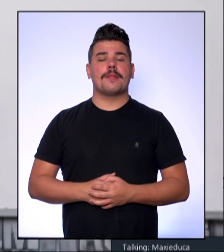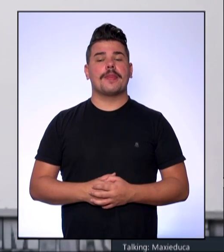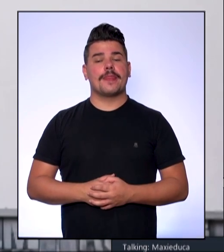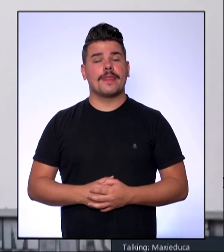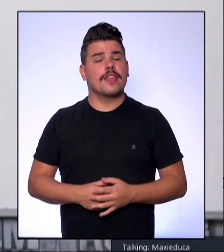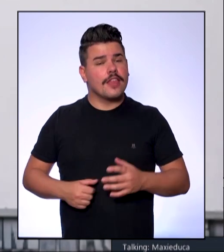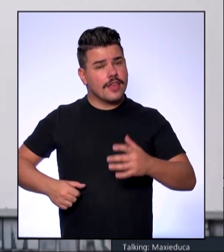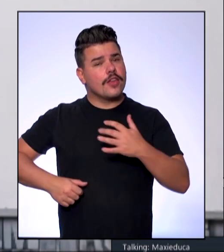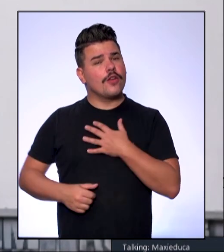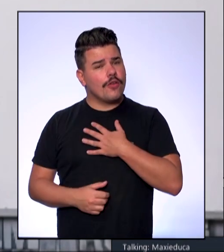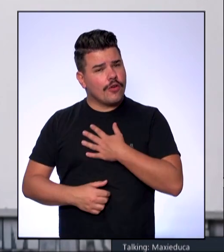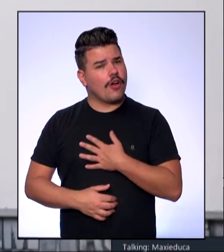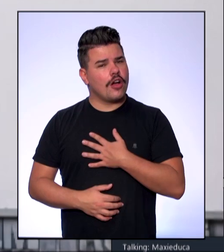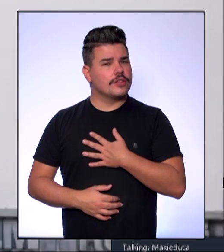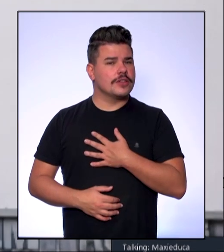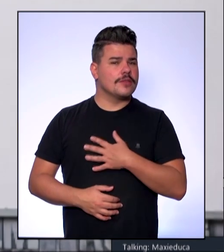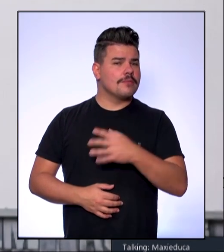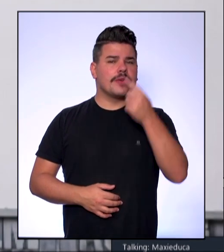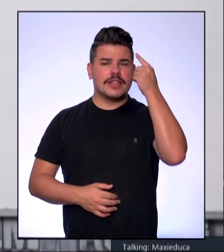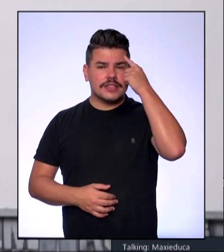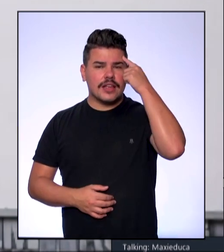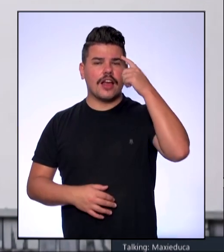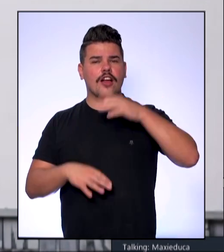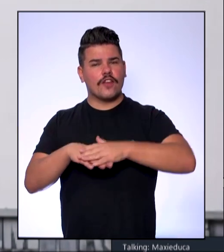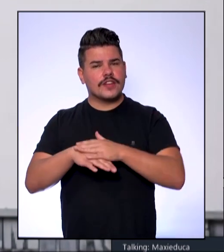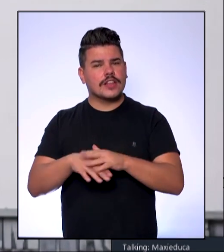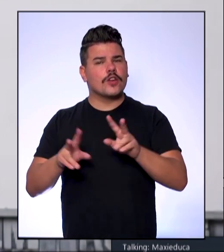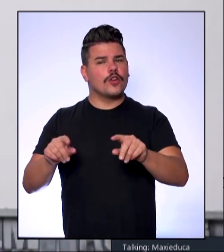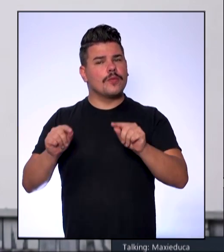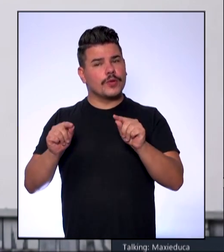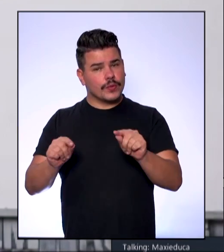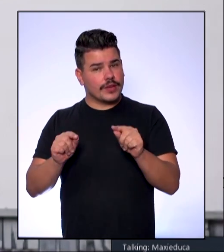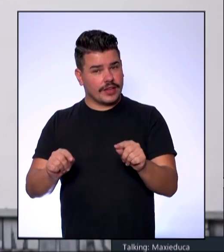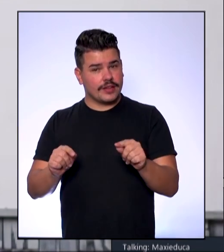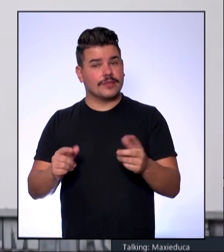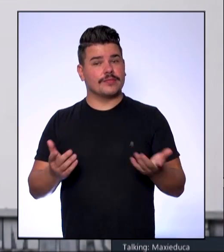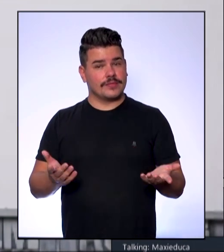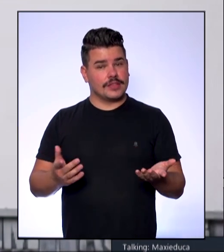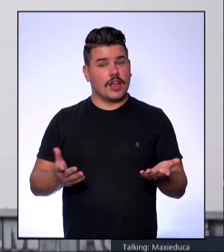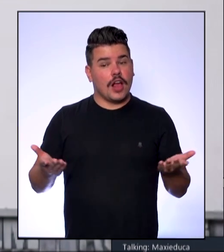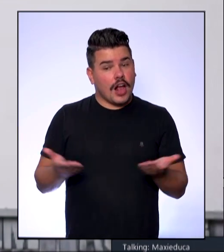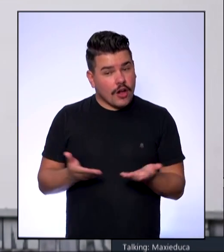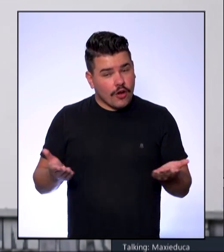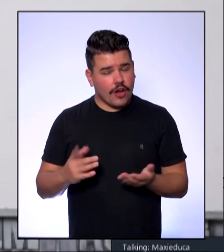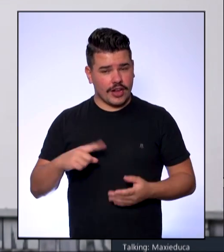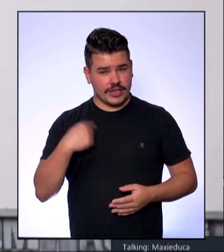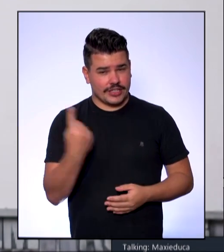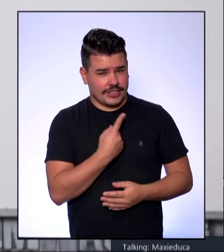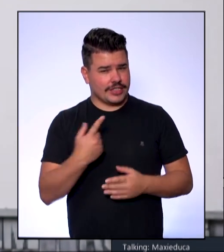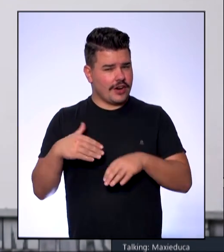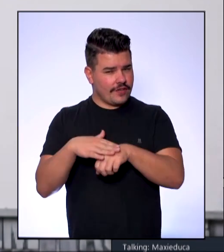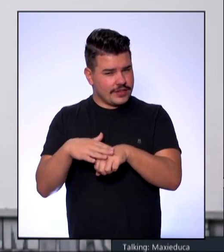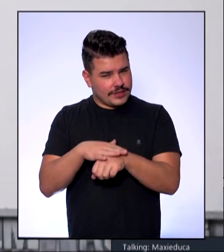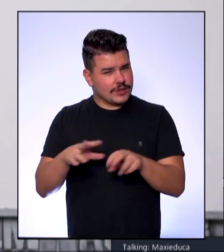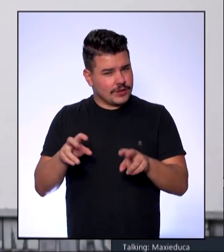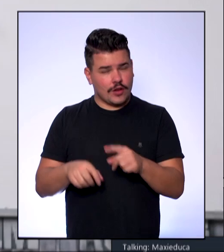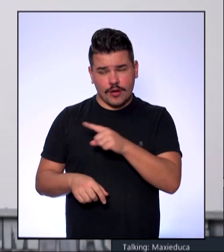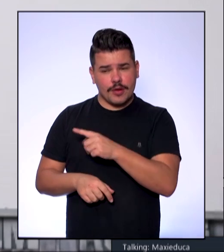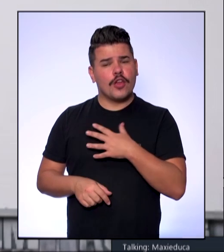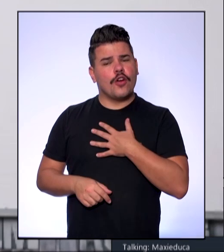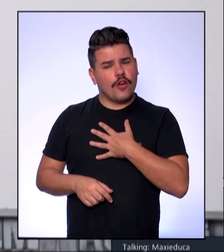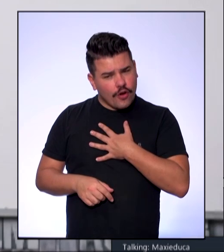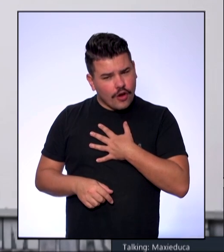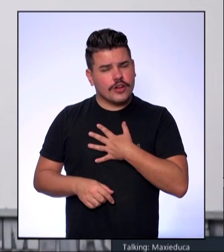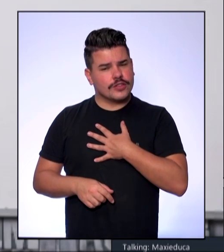eu gosto sempre de pensar, tá, que estas tribos que nós estamos pontuando neste momento, eu gosto de olhar para